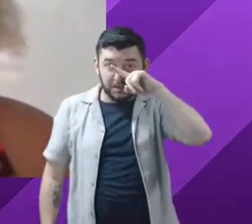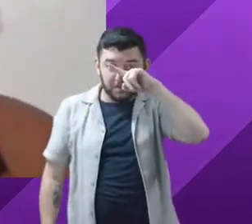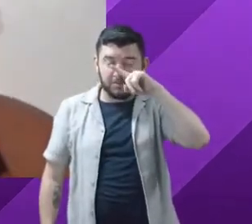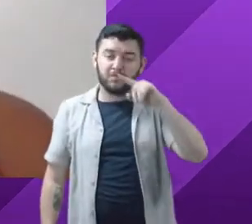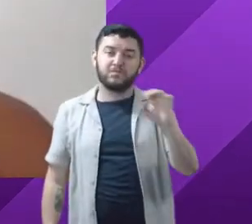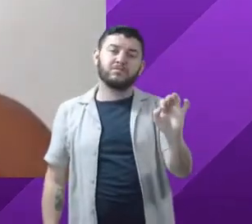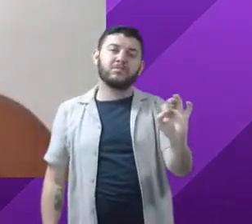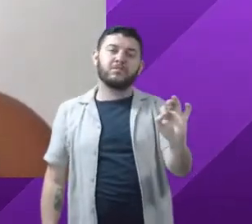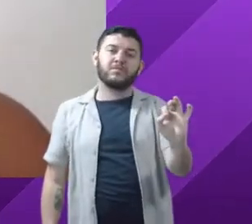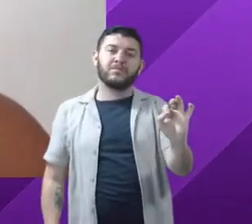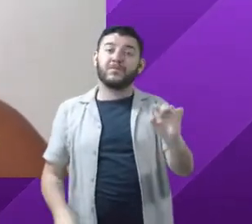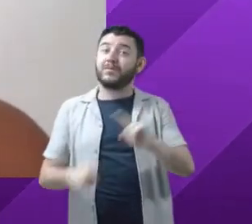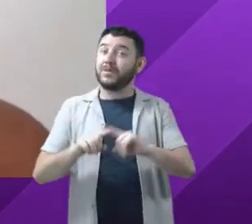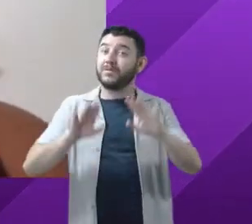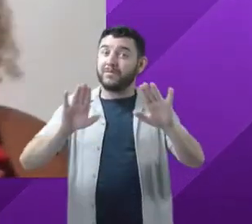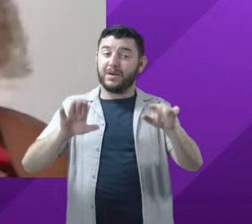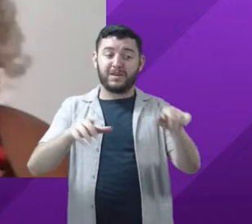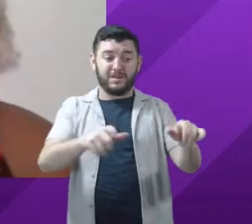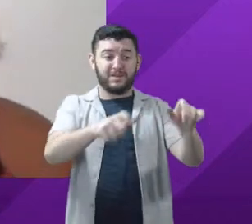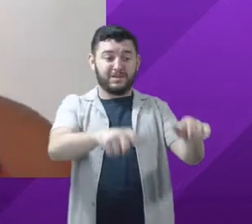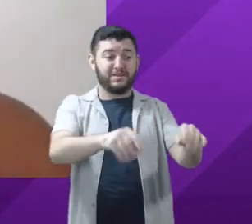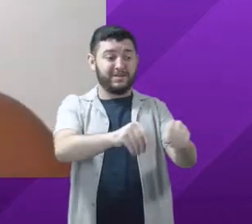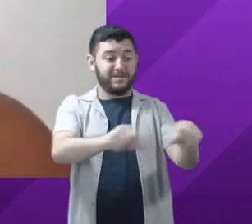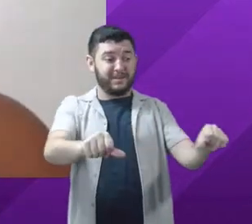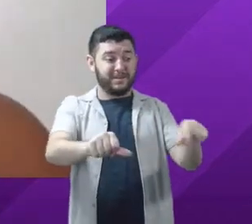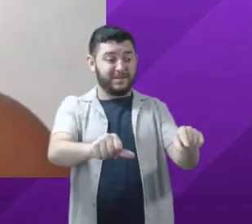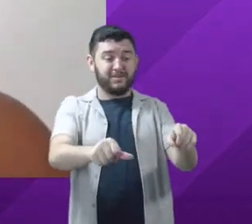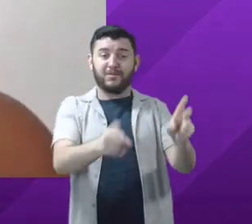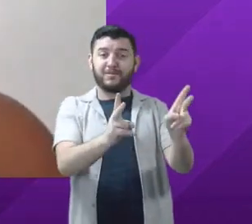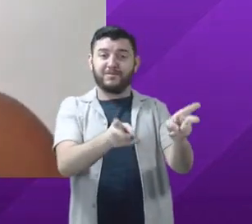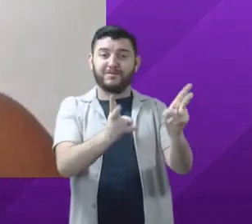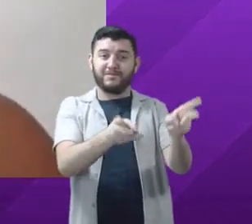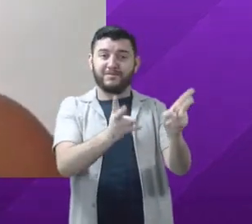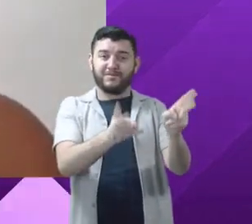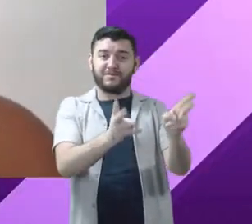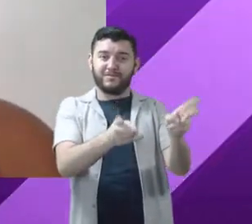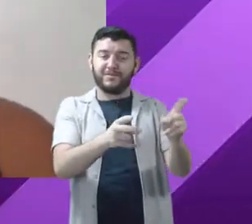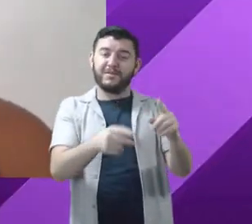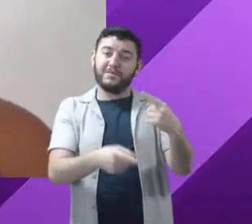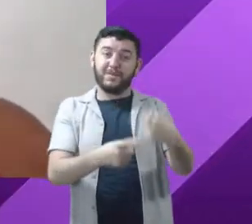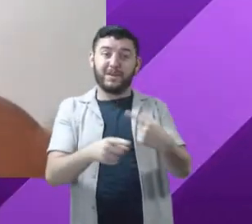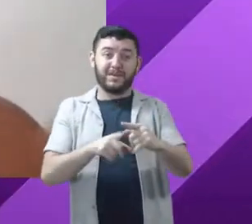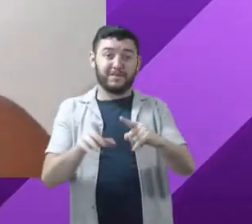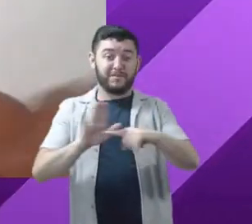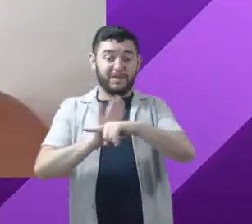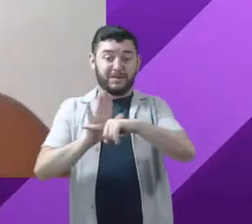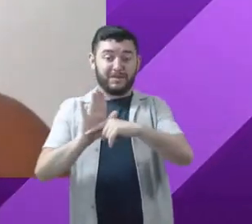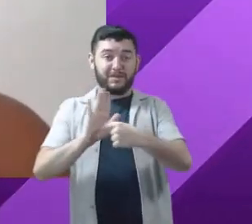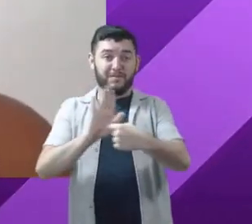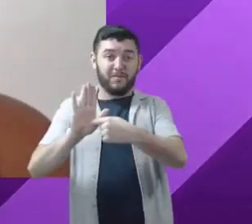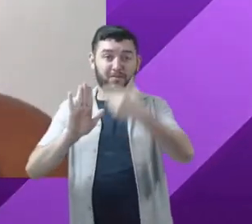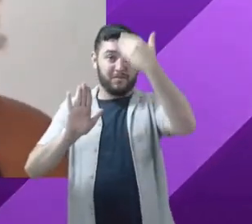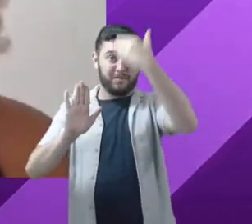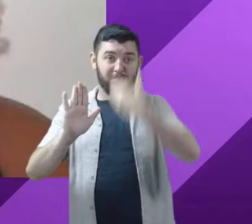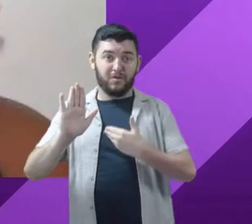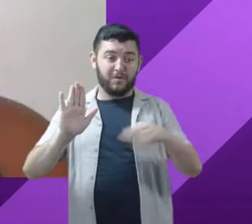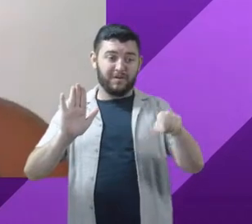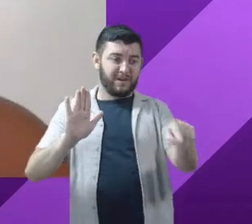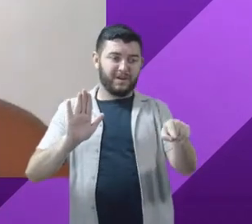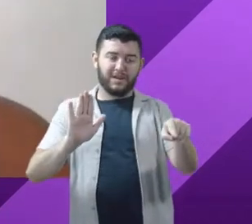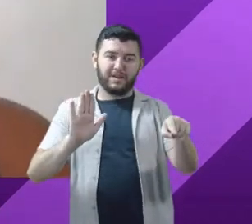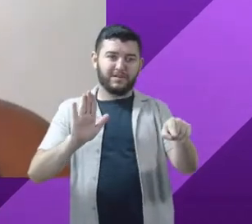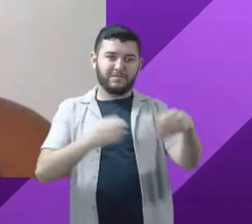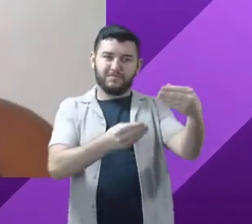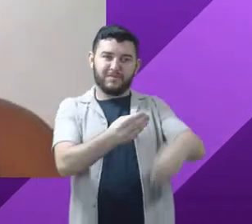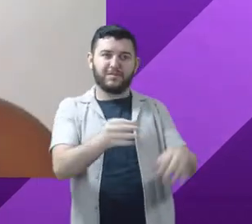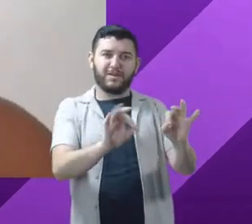Embora elas estejam no mesmo território, segundo, né, os estudos, essas pessoas não têm risco, a casa delas